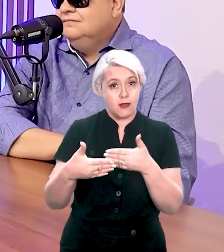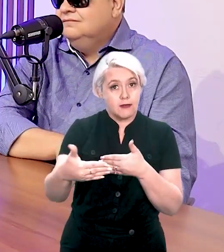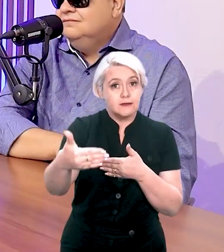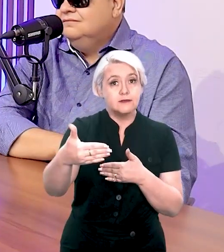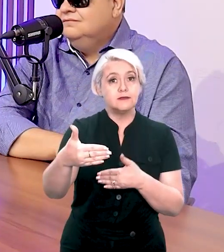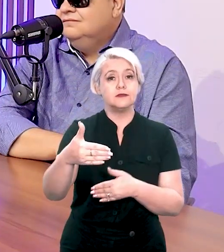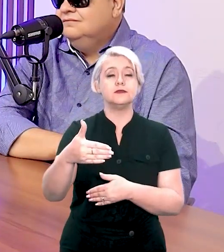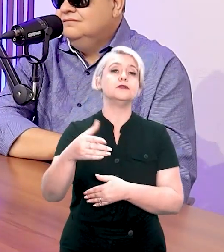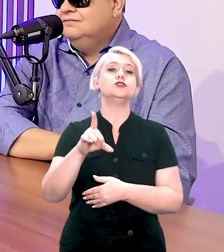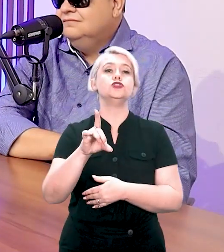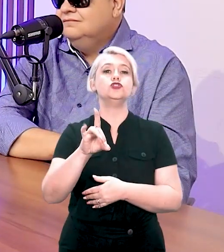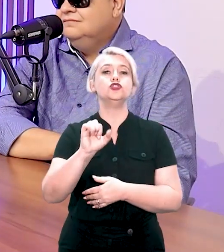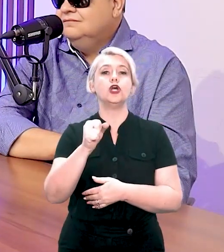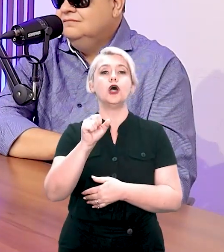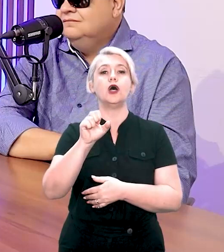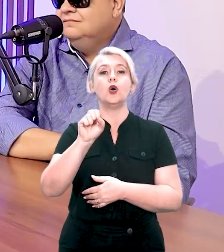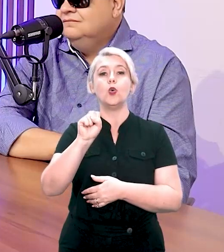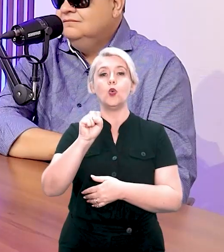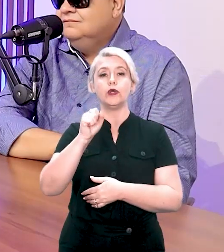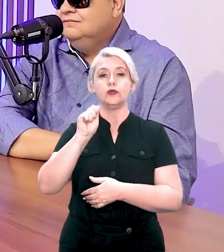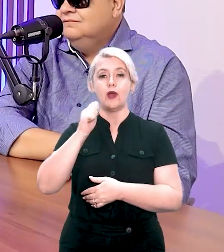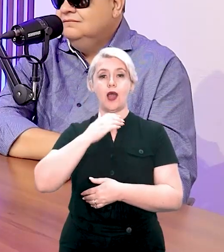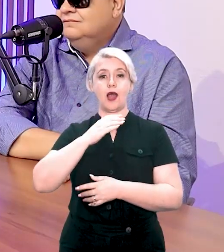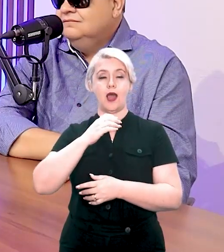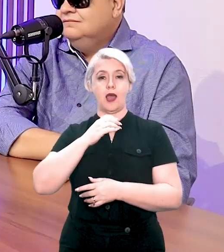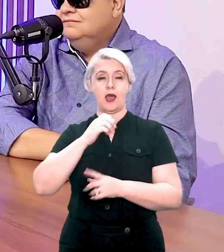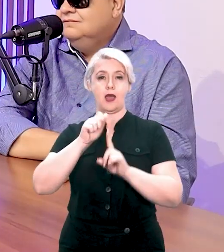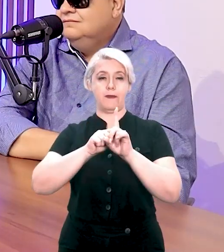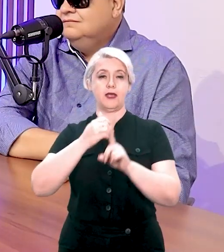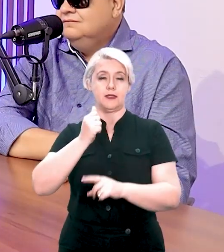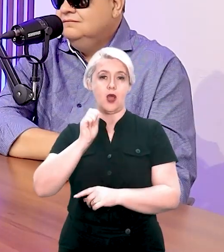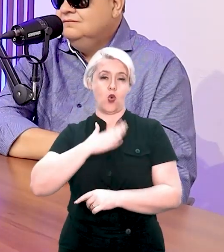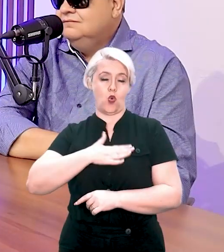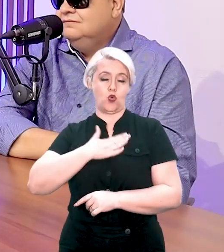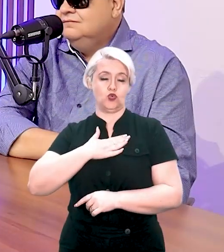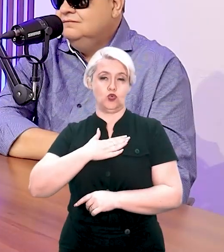8 de agosto,